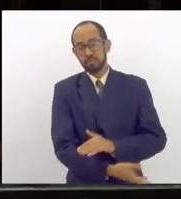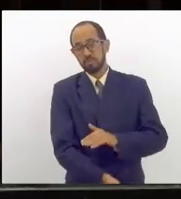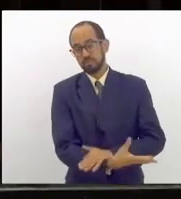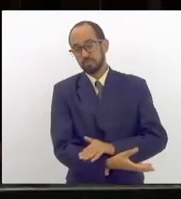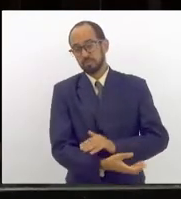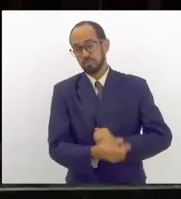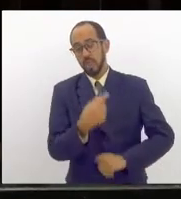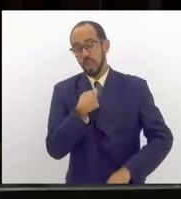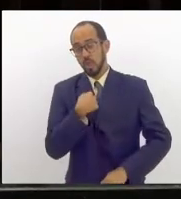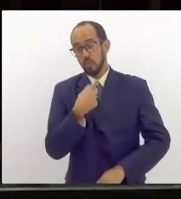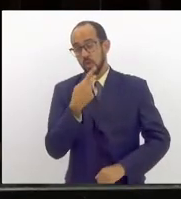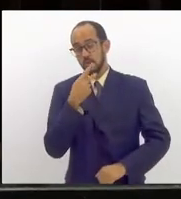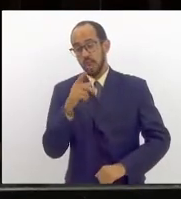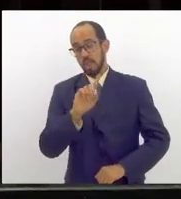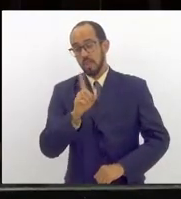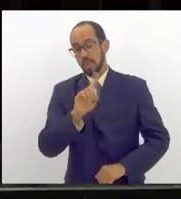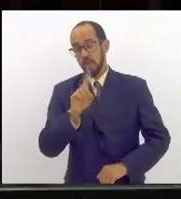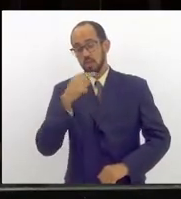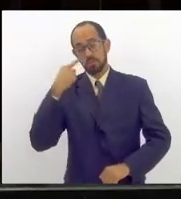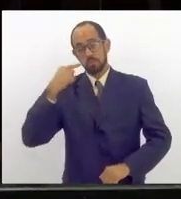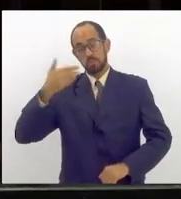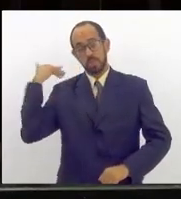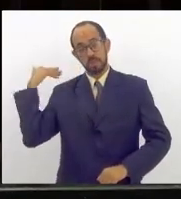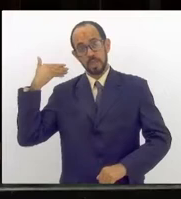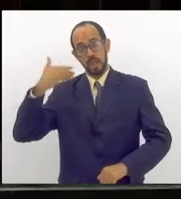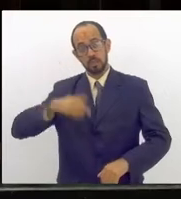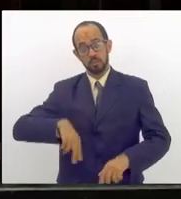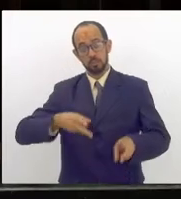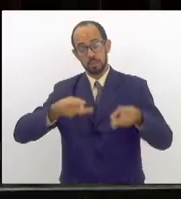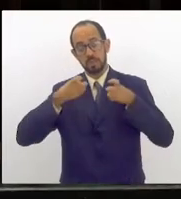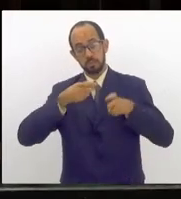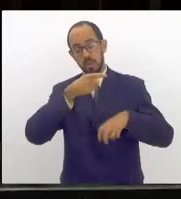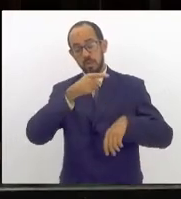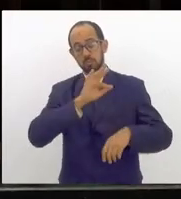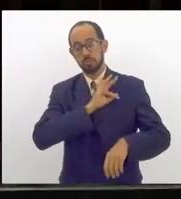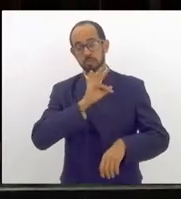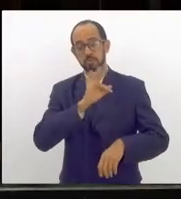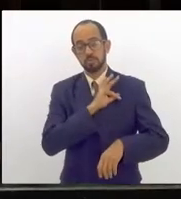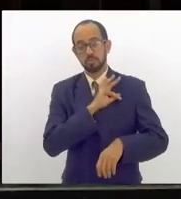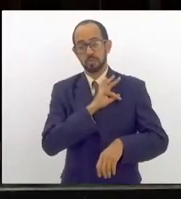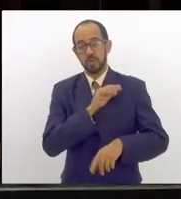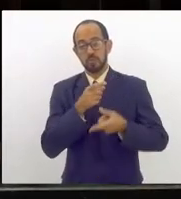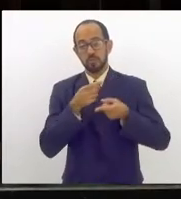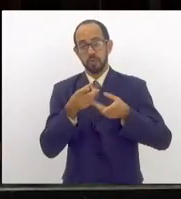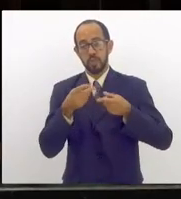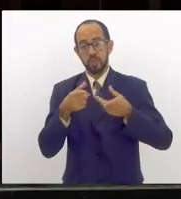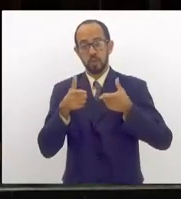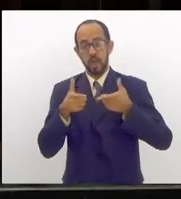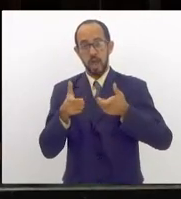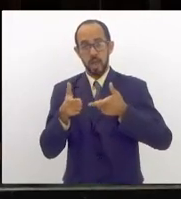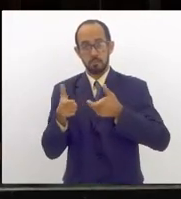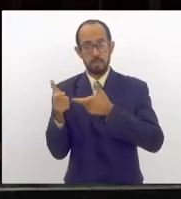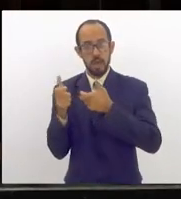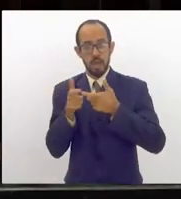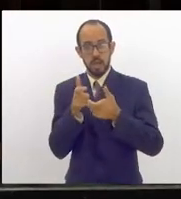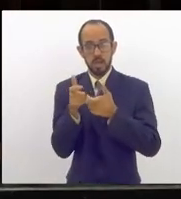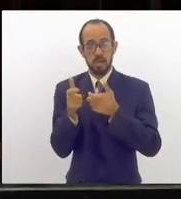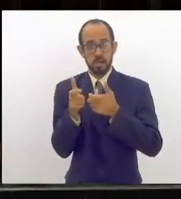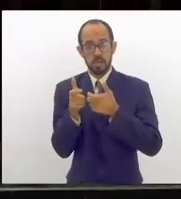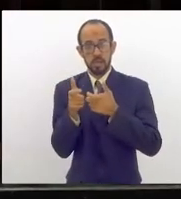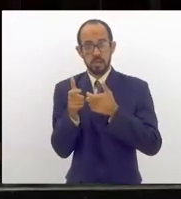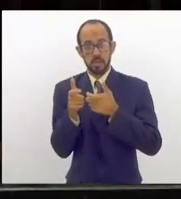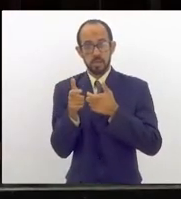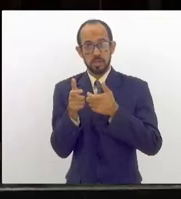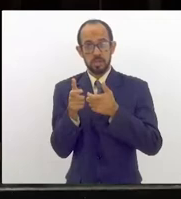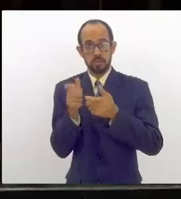sei o que tô falando na semana passada pegaram os policiais vendendo arma vendendo cocaína no